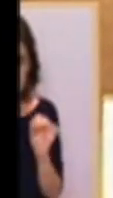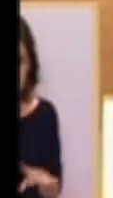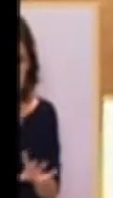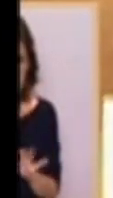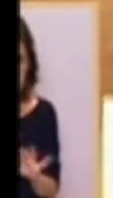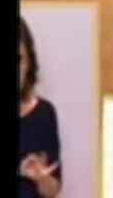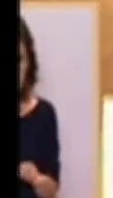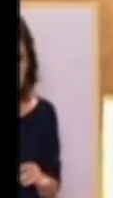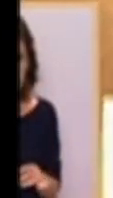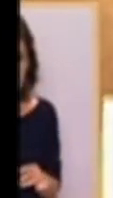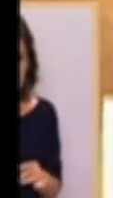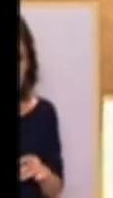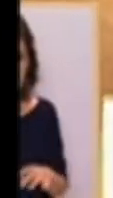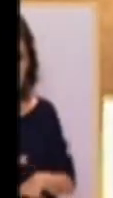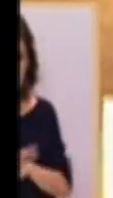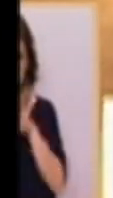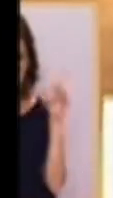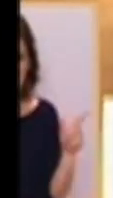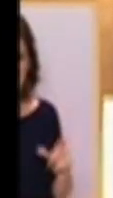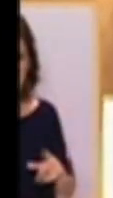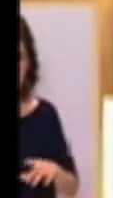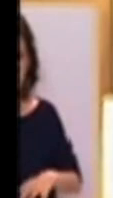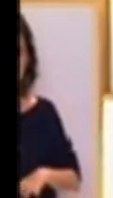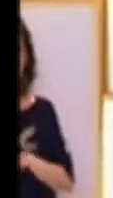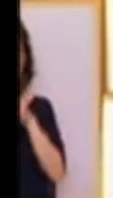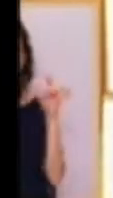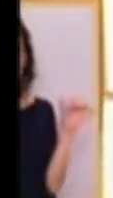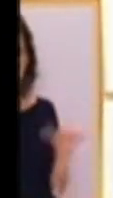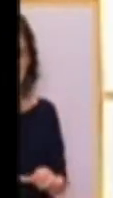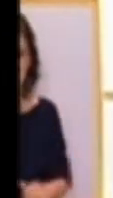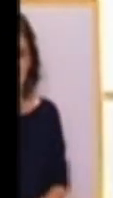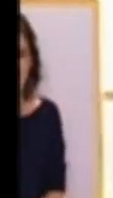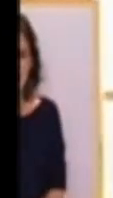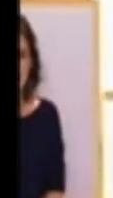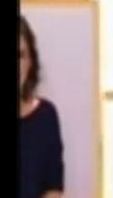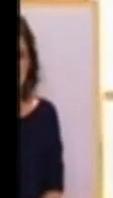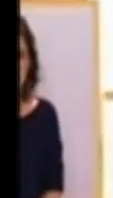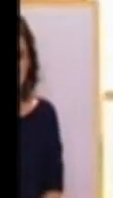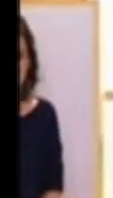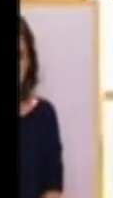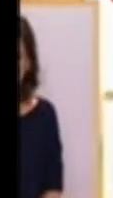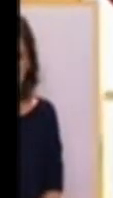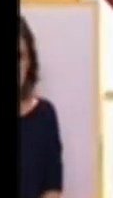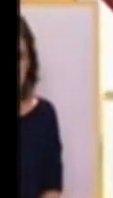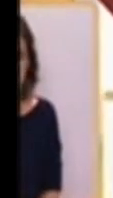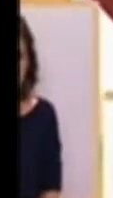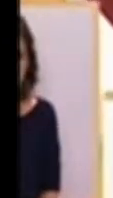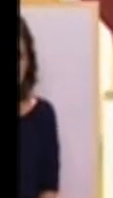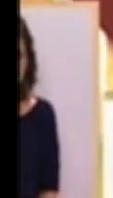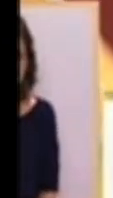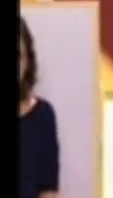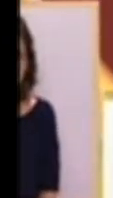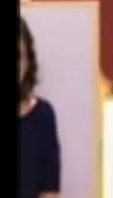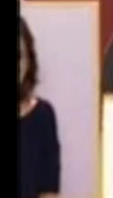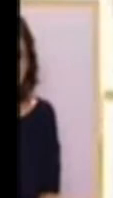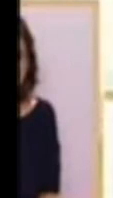és maravilhosa. Correu-me tão mal, correu-me tão mal, fui péssimo, não foste nada. E de facto, sabes que ainda sou assim, não é? Ainda és assim.